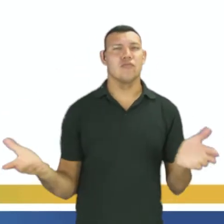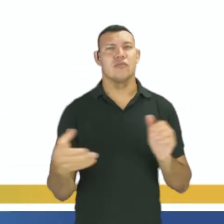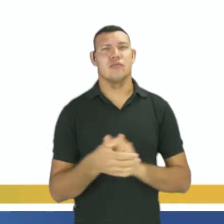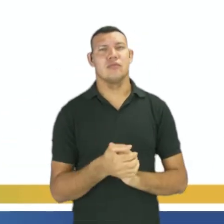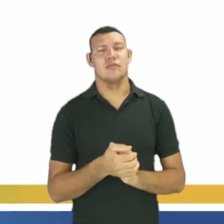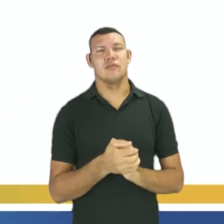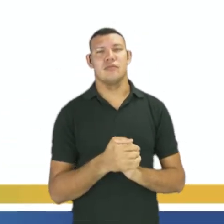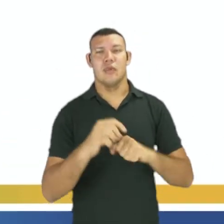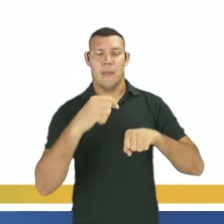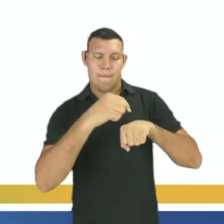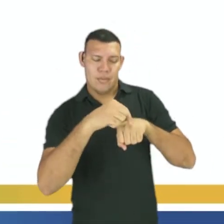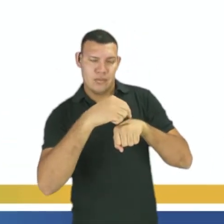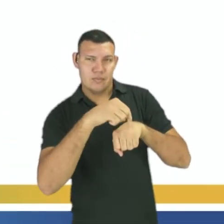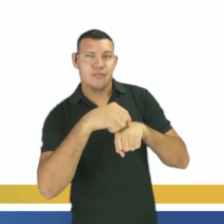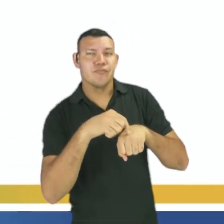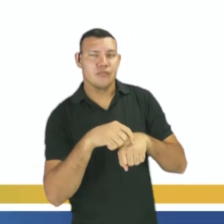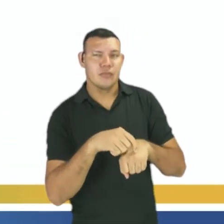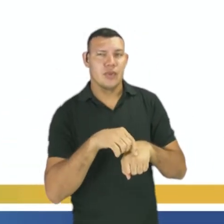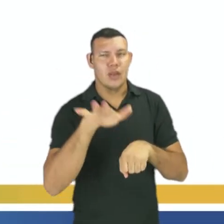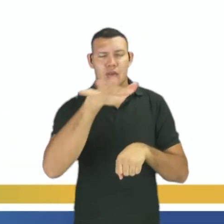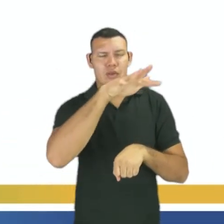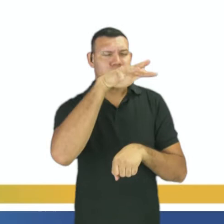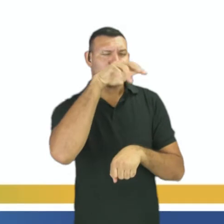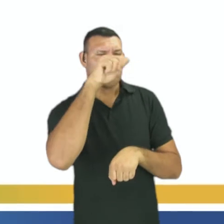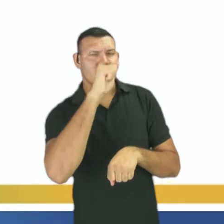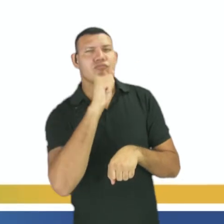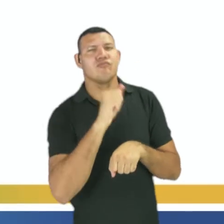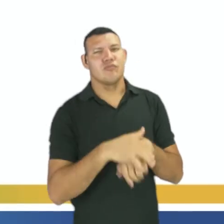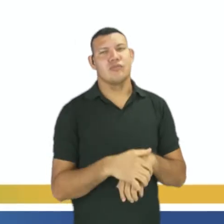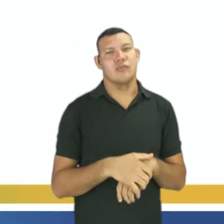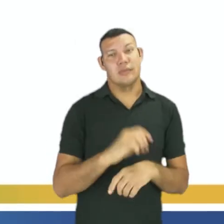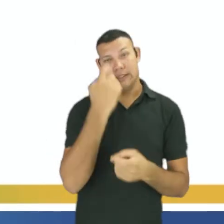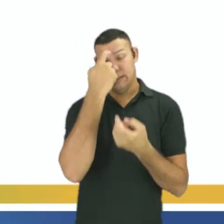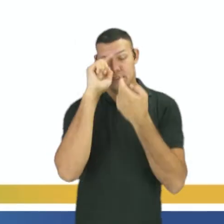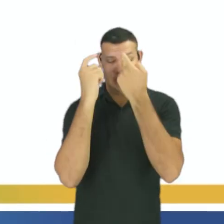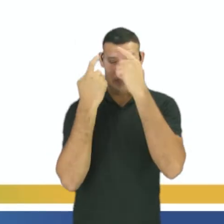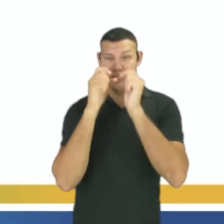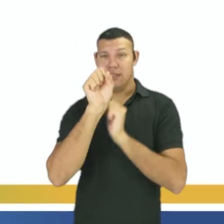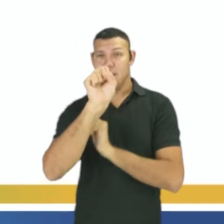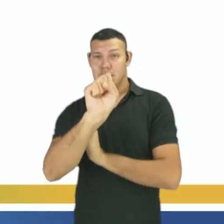são ésteres aromáticos sintéticos, né?